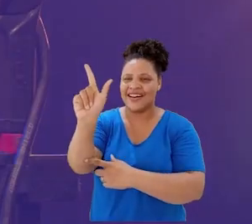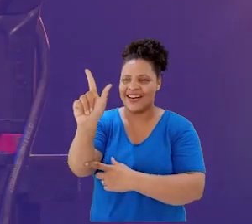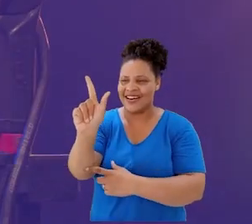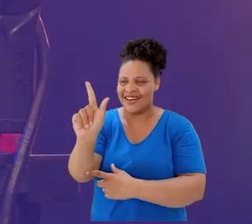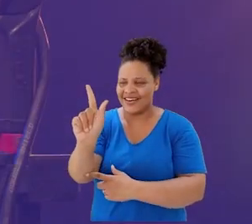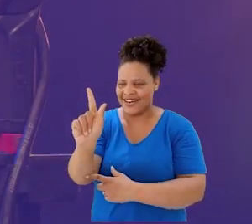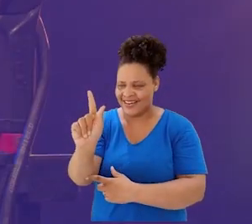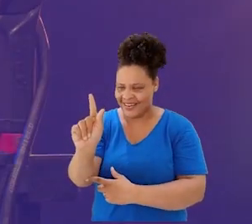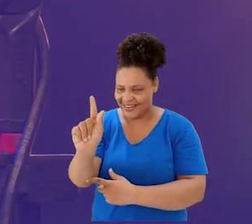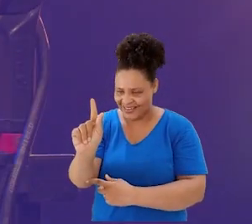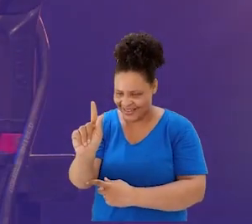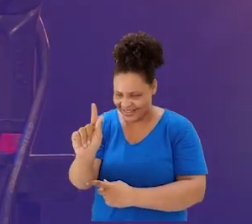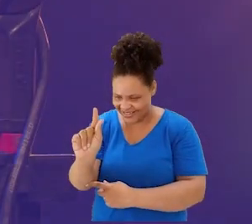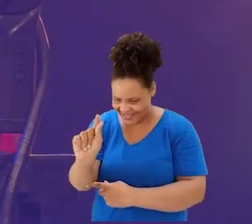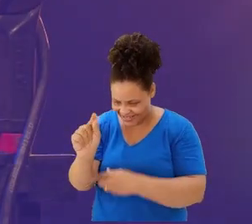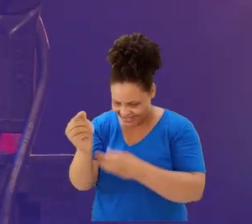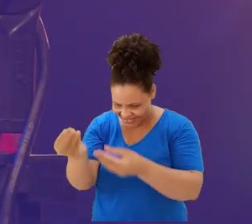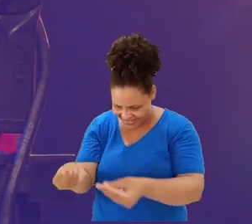e no